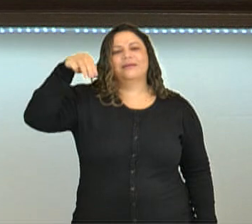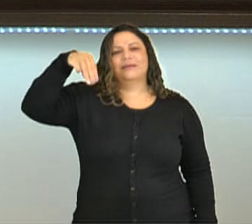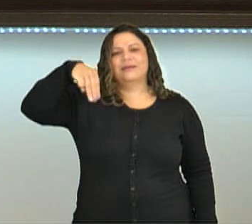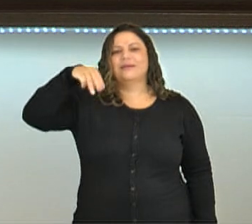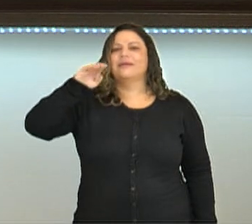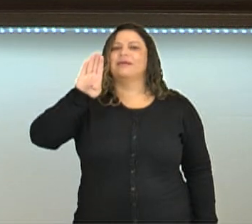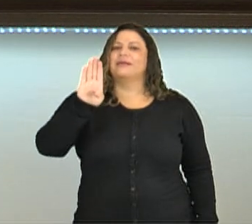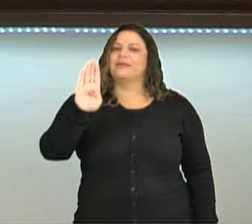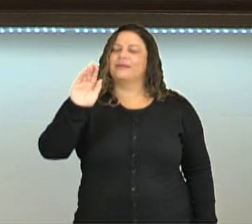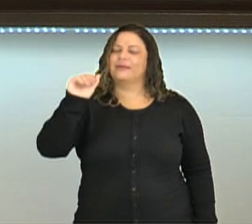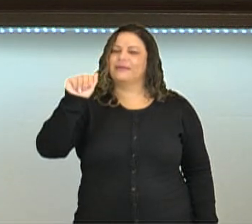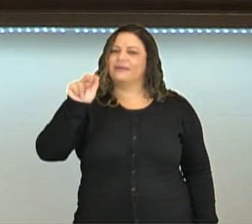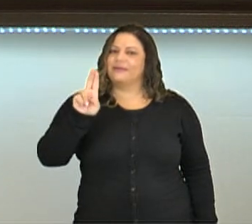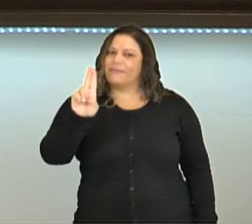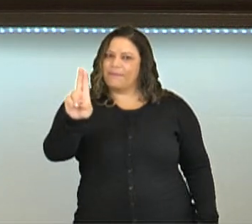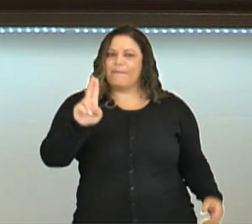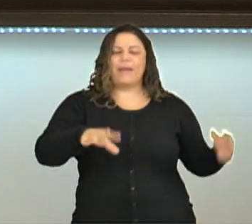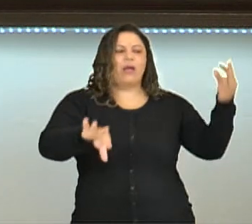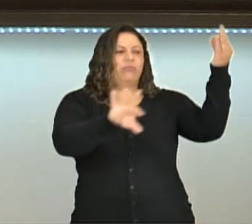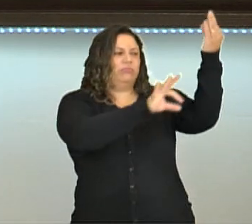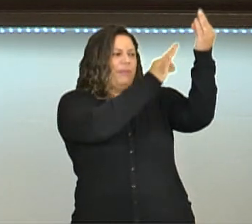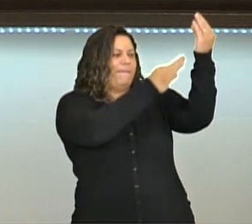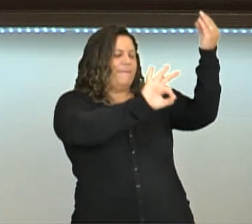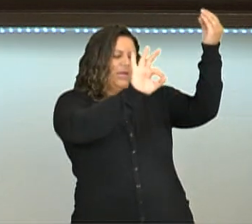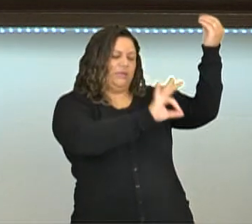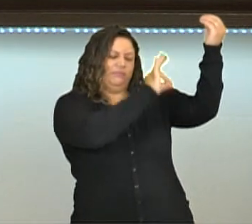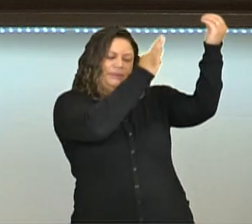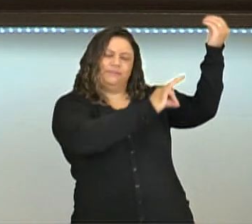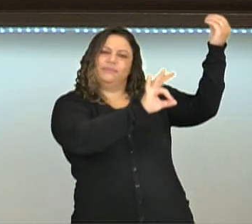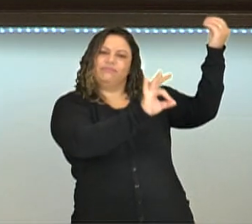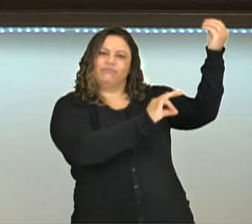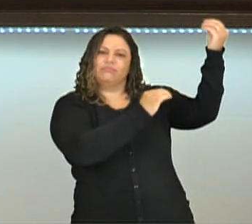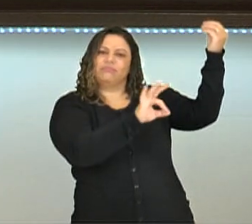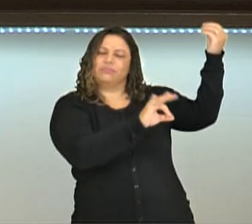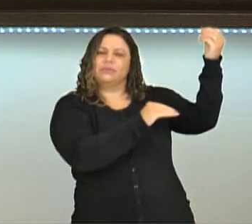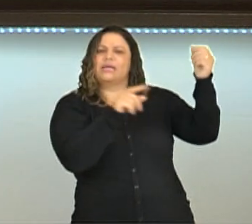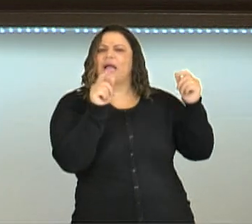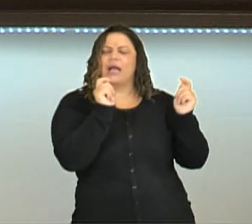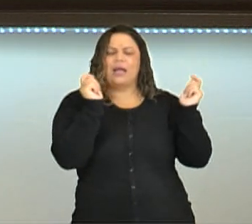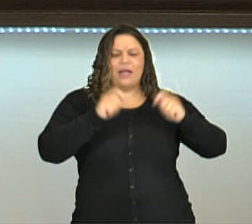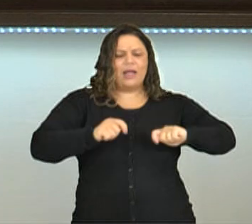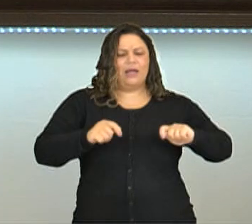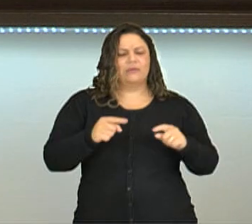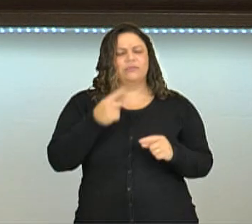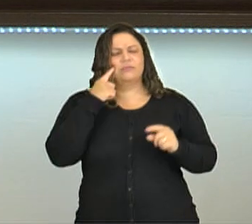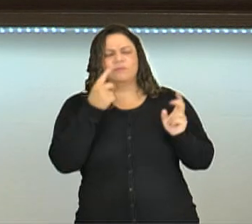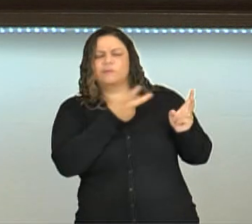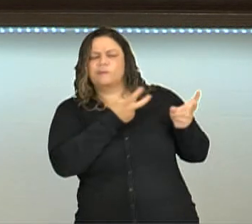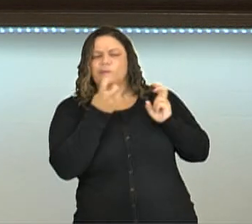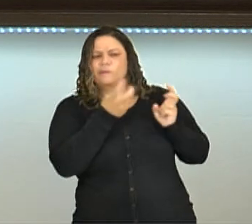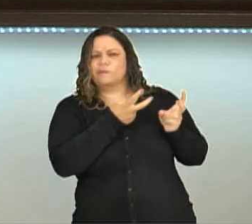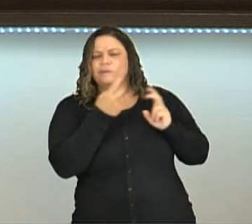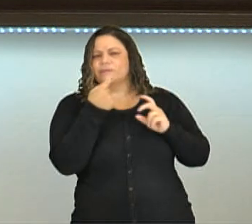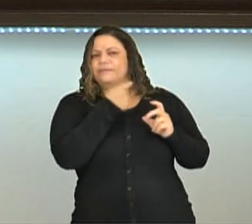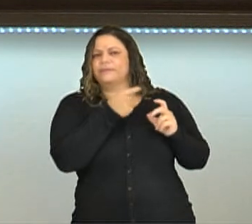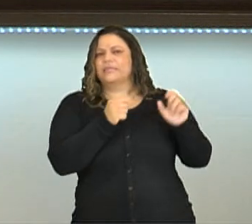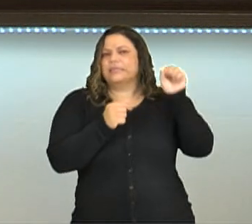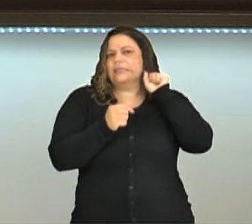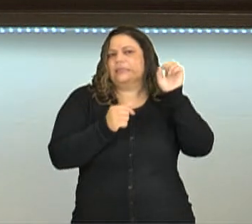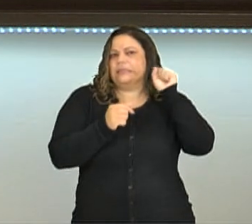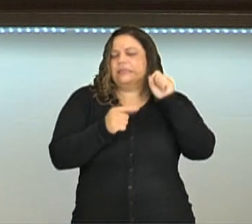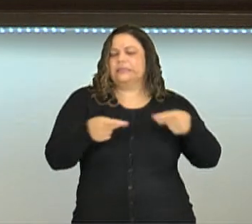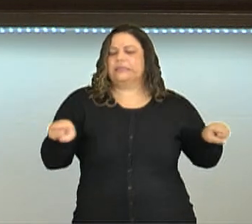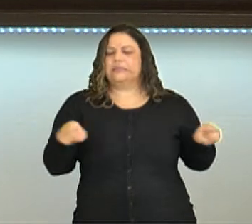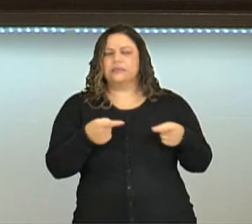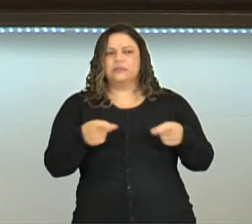quem comanda ali a roda, quando tem o instrumento, quando tem a musicalização. Então, você sempre tem que obedecer esse comando do berimbau. Não